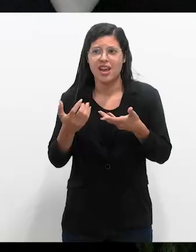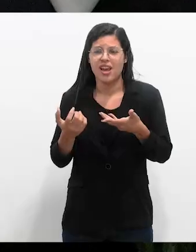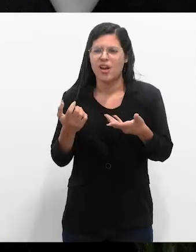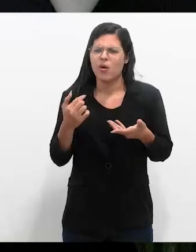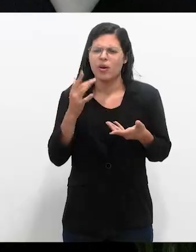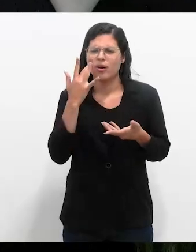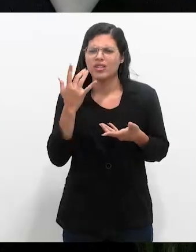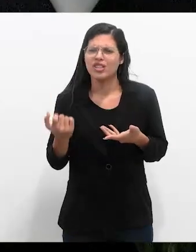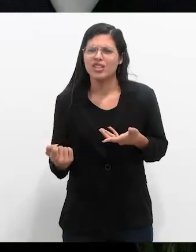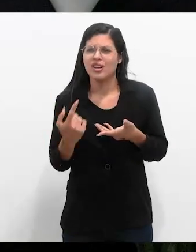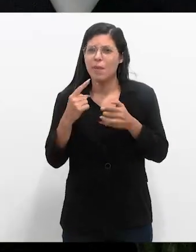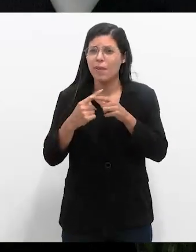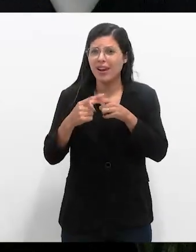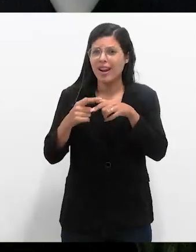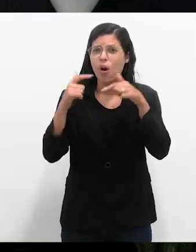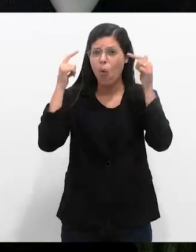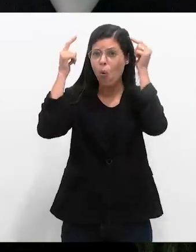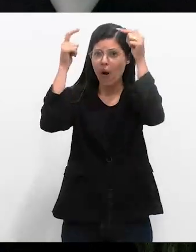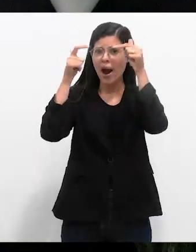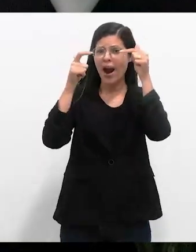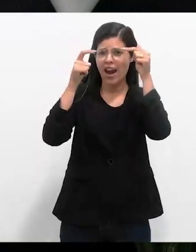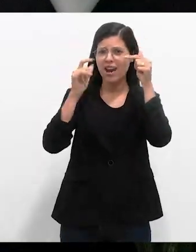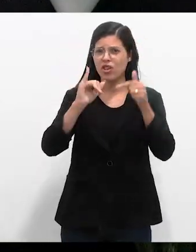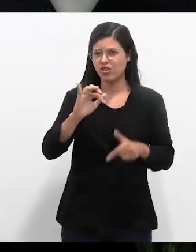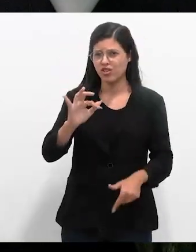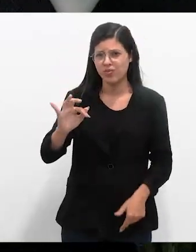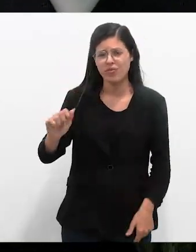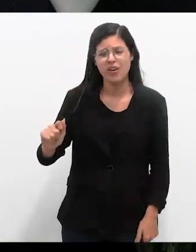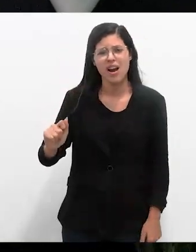o rei dessa religião